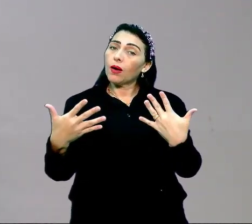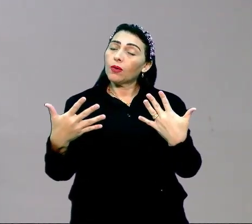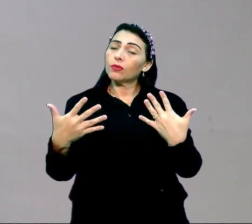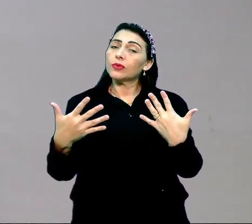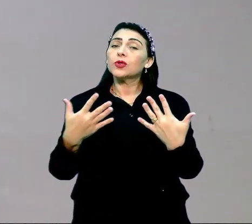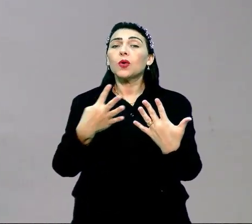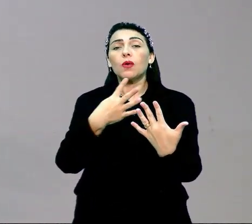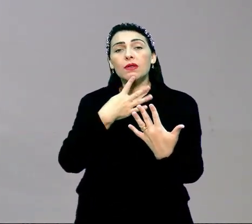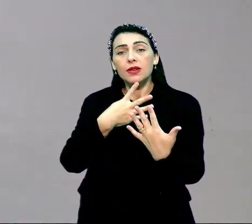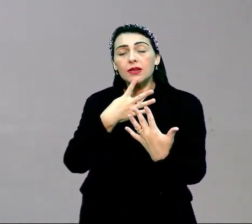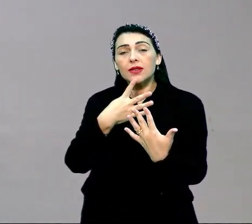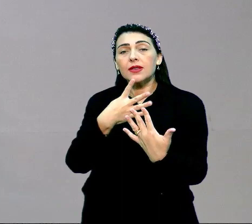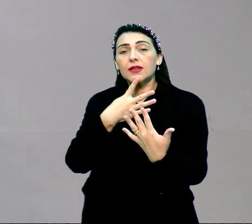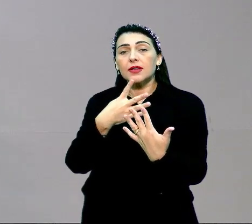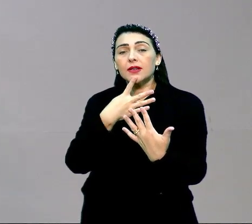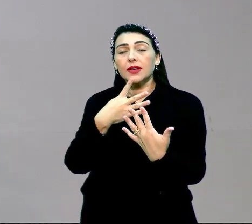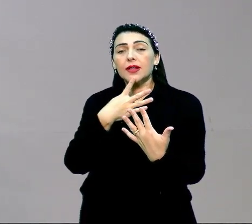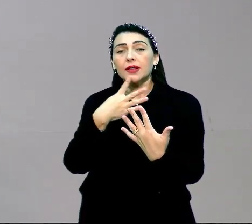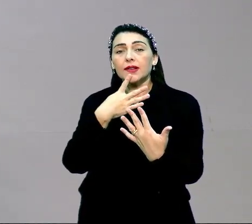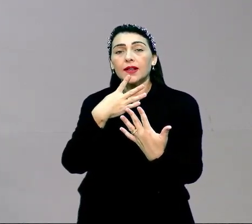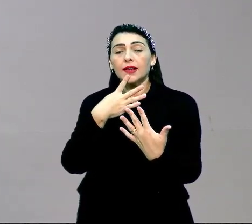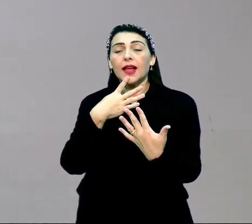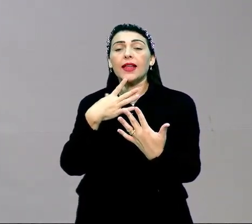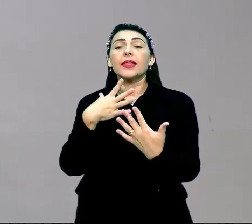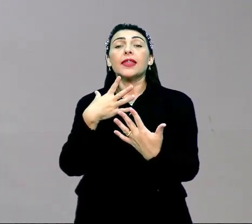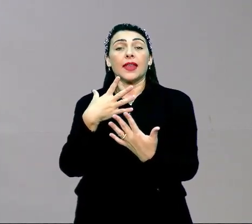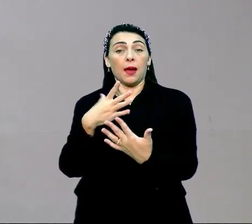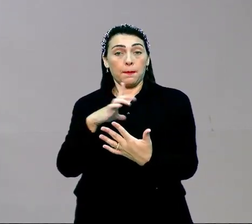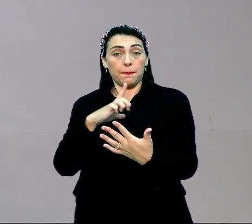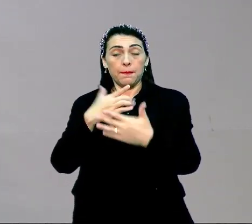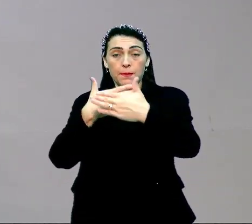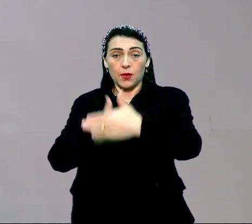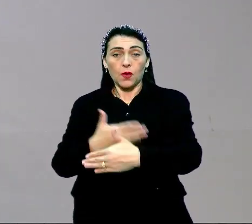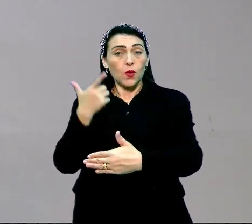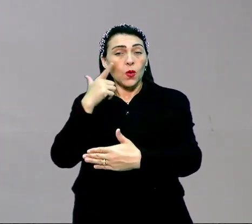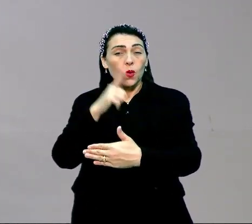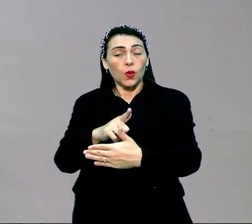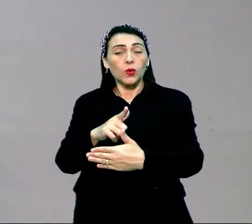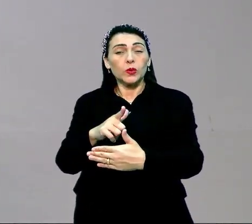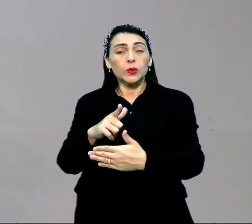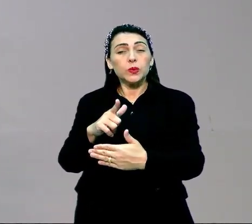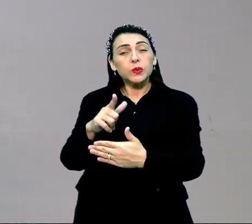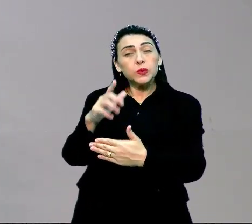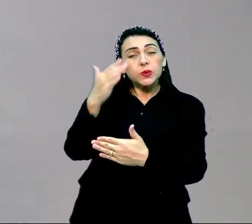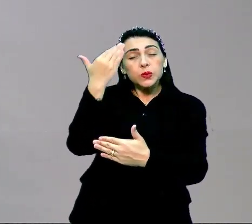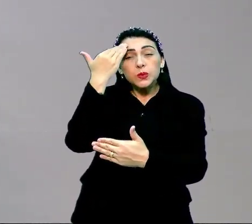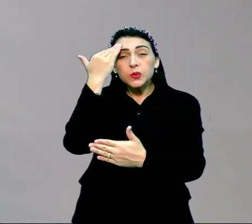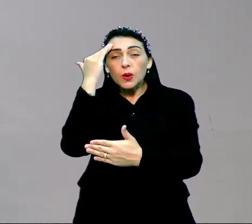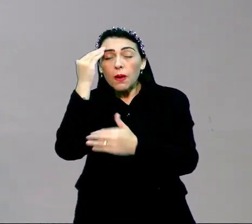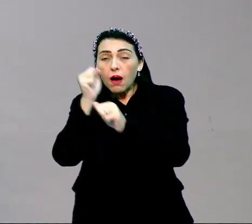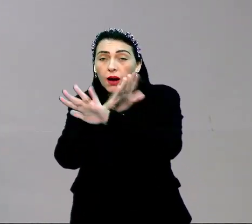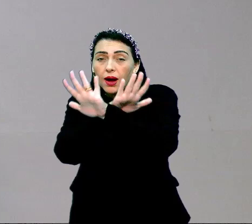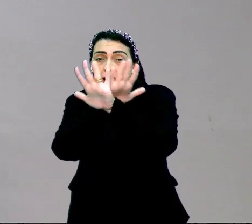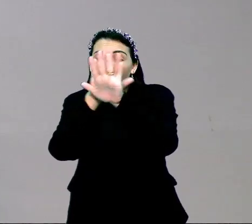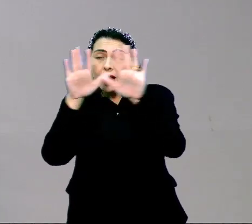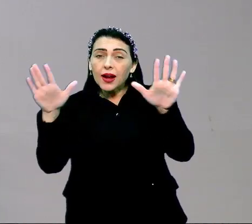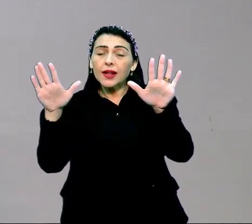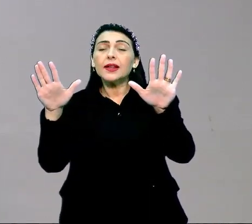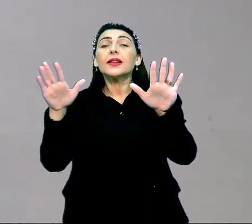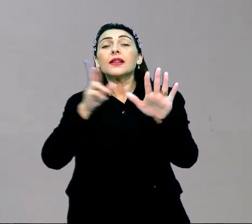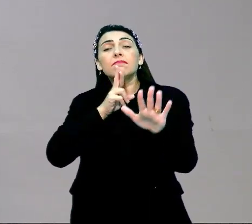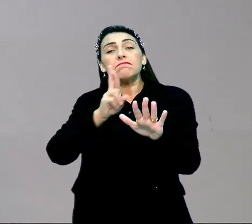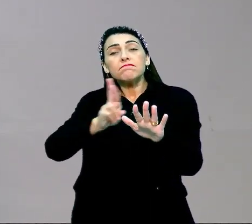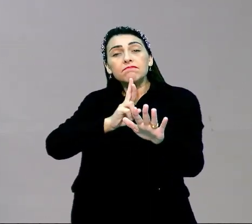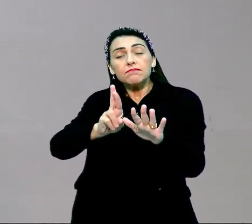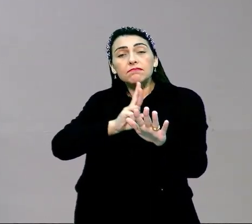De conhecer, para quando a gente ter acesso à prova, a gente conseguir mapear e ter uma clareza e um direcionamento do